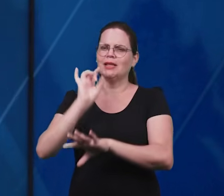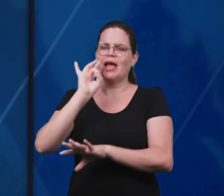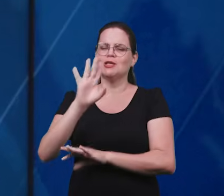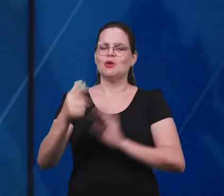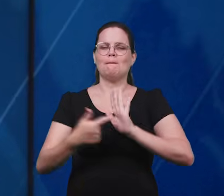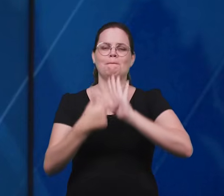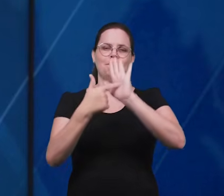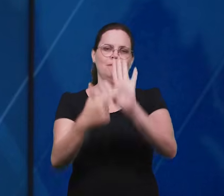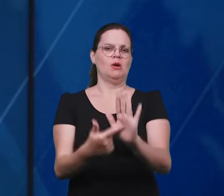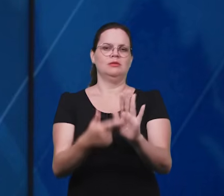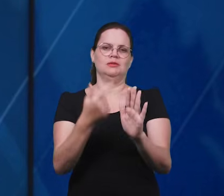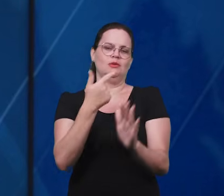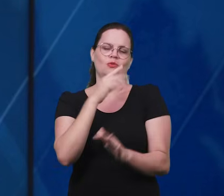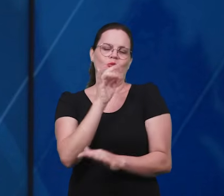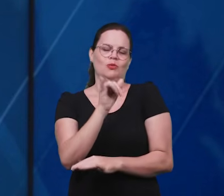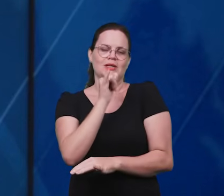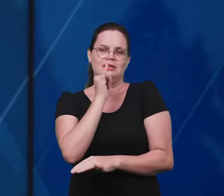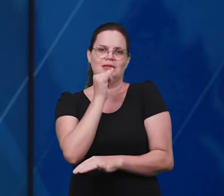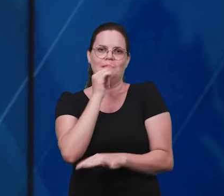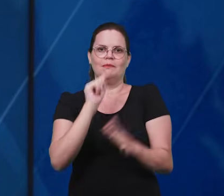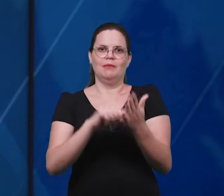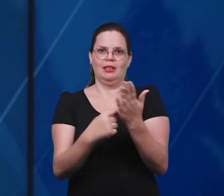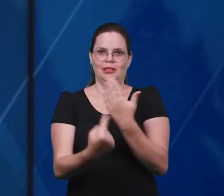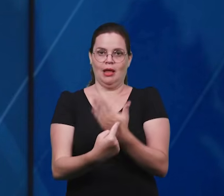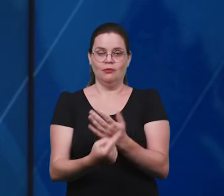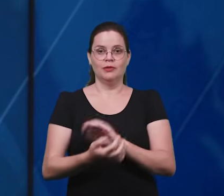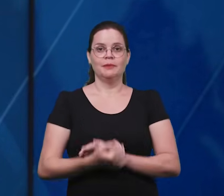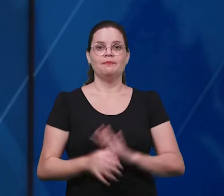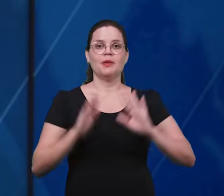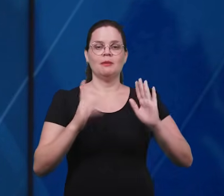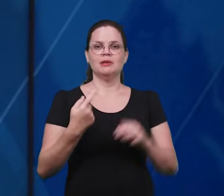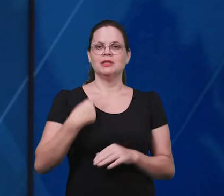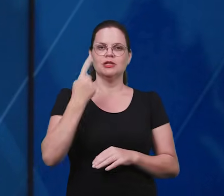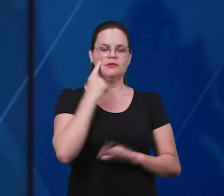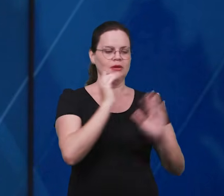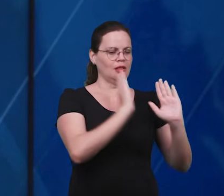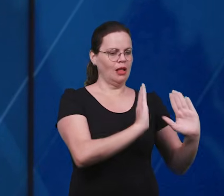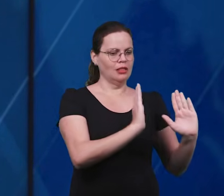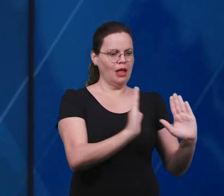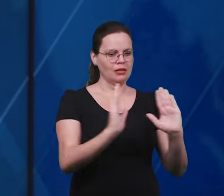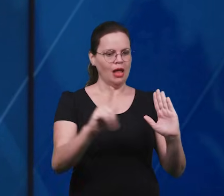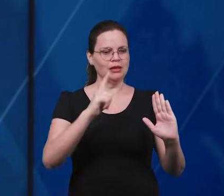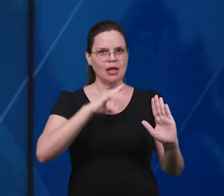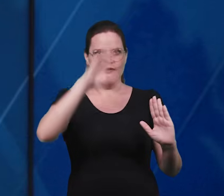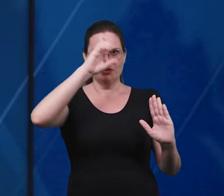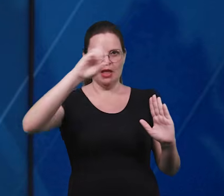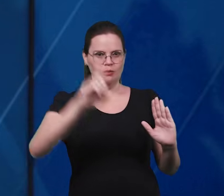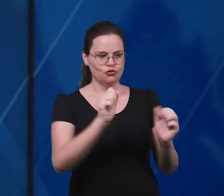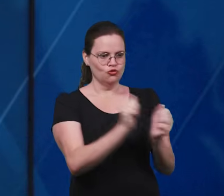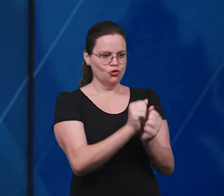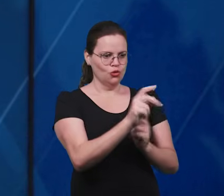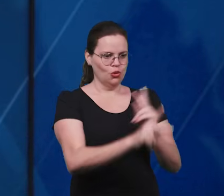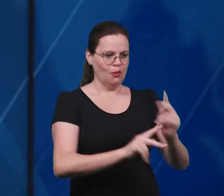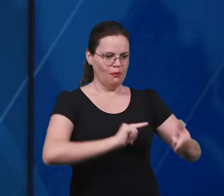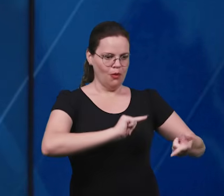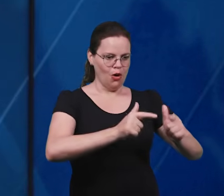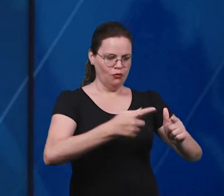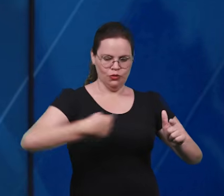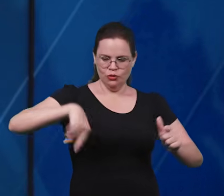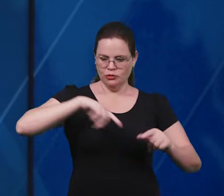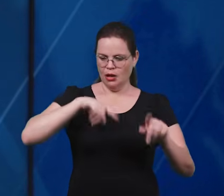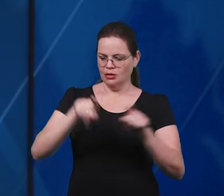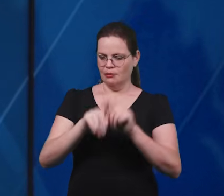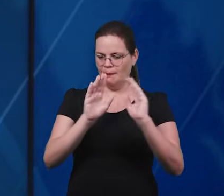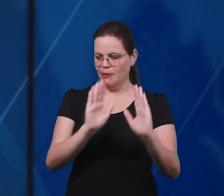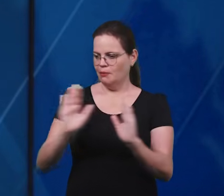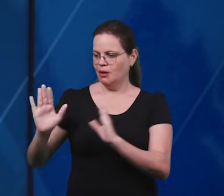de cada etapa da nossa caminhada por este mundo com Deus, principalmente desta última hora